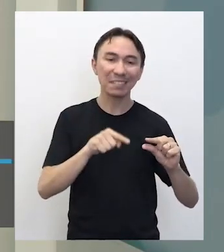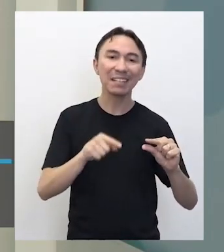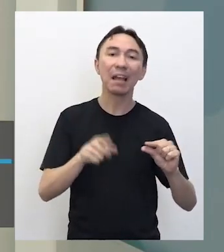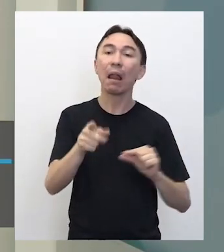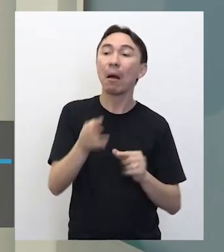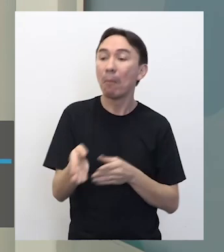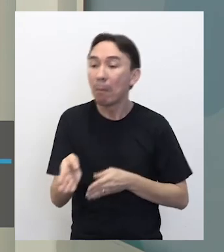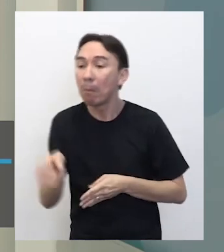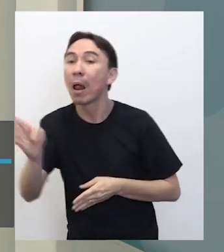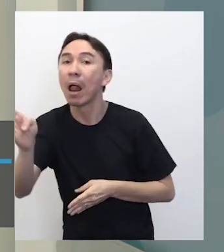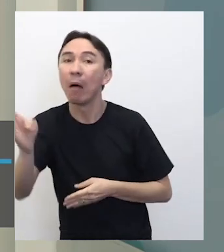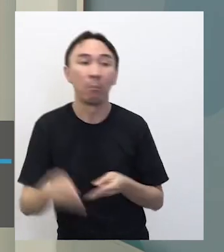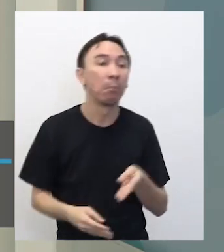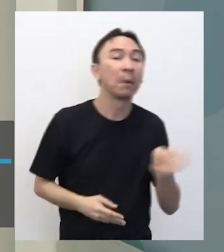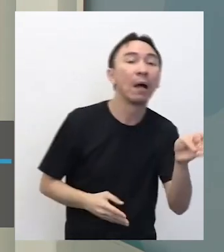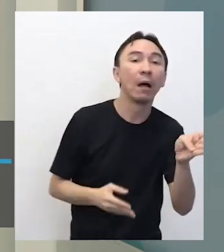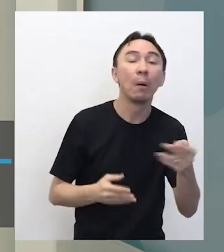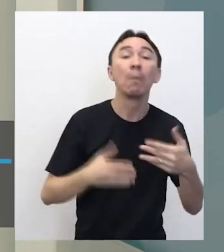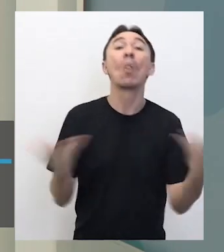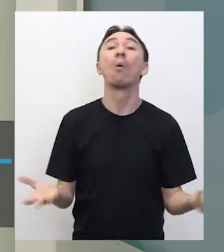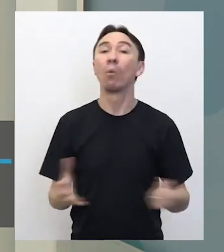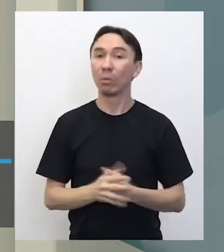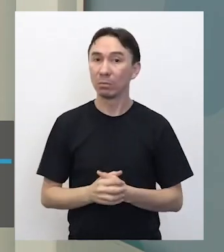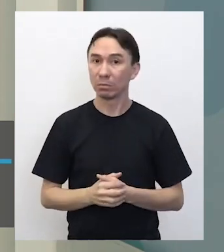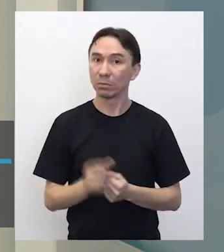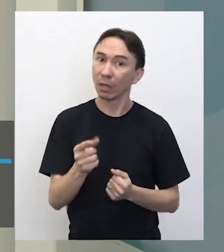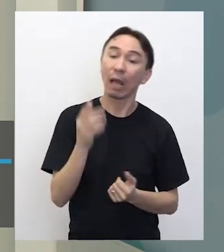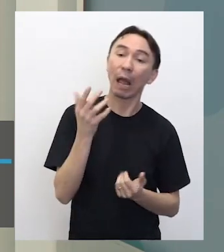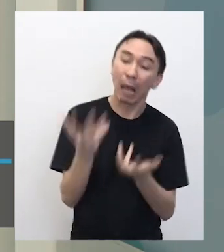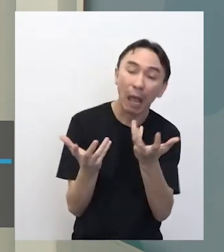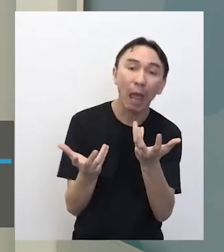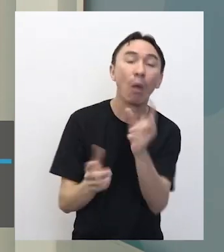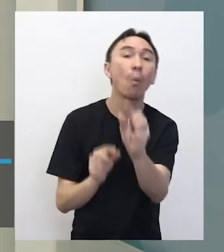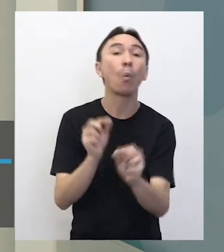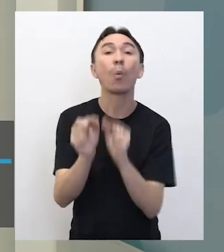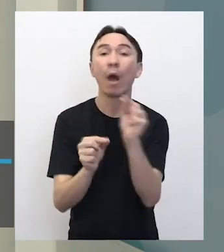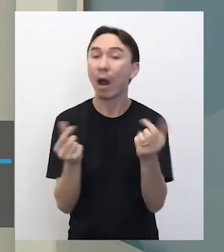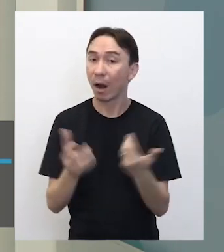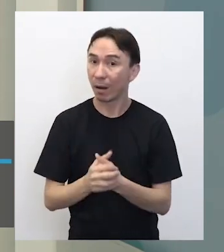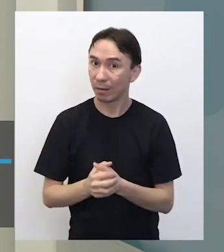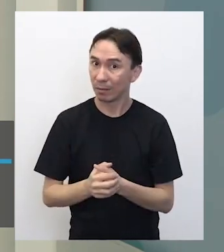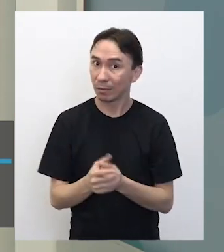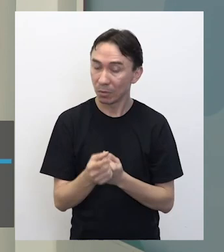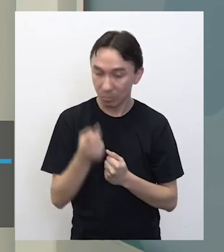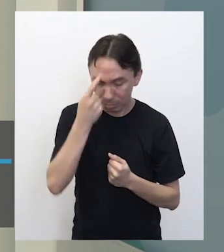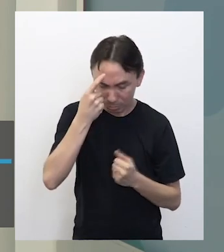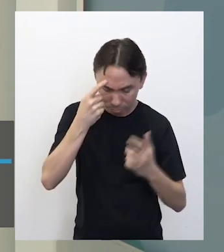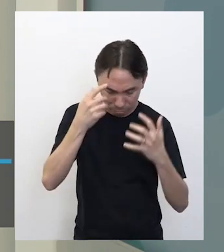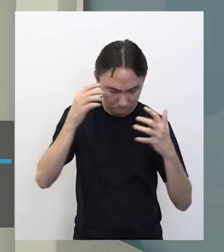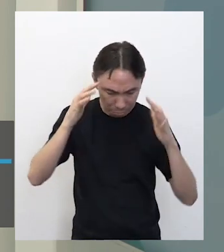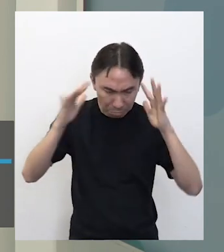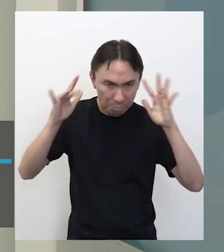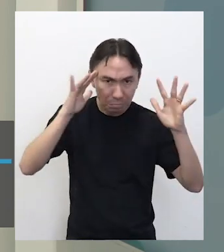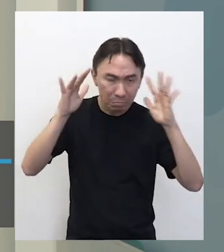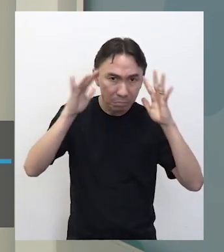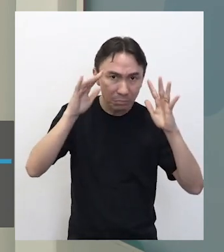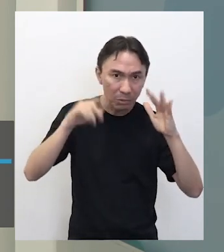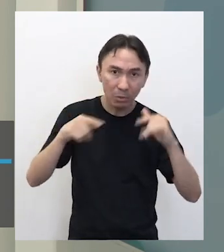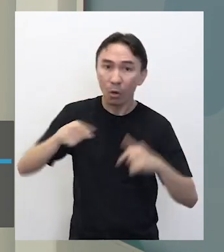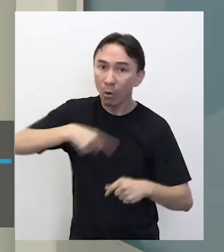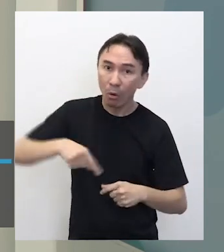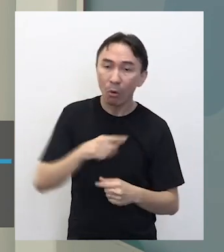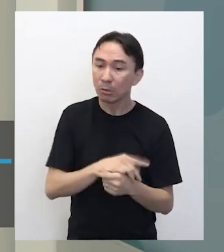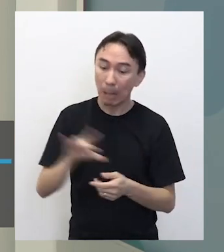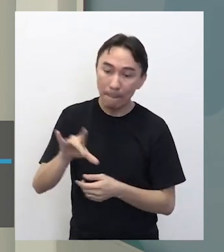ter? Aonde você quer chegar, É importante a gente ter isso em mente e as nossas decisões são